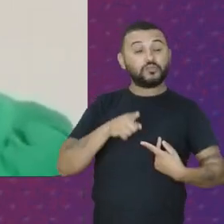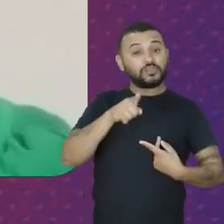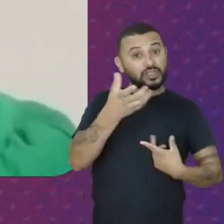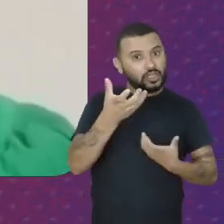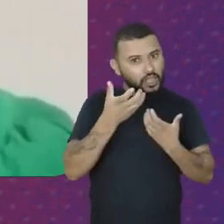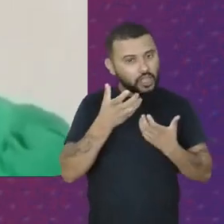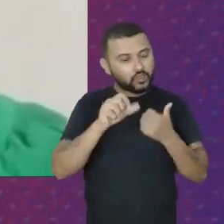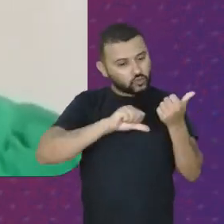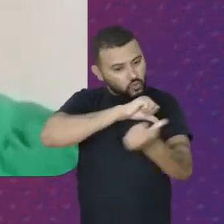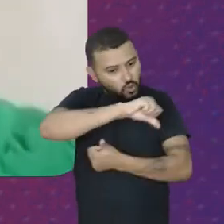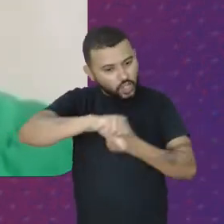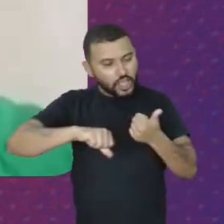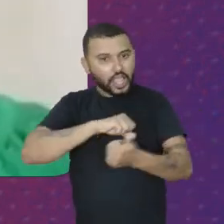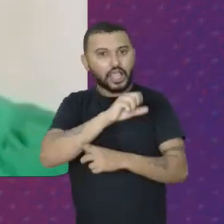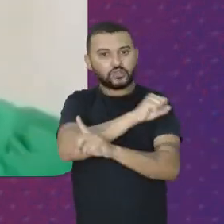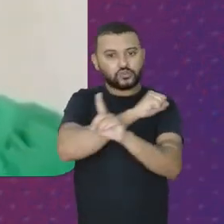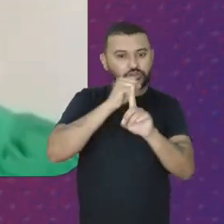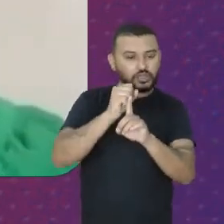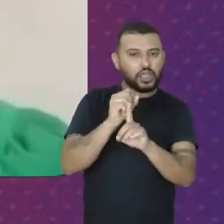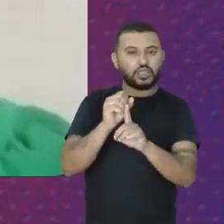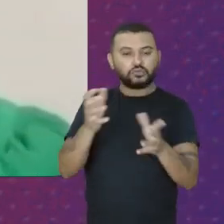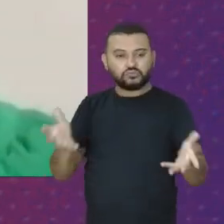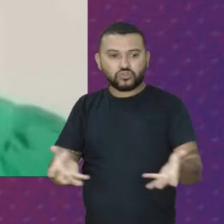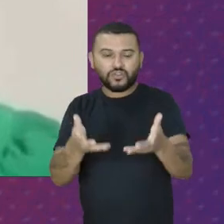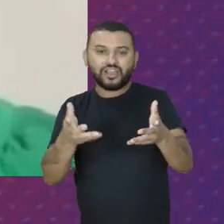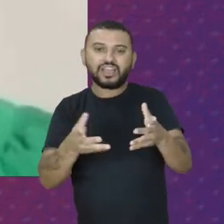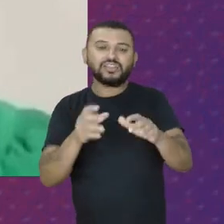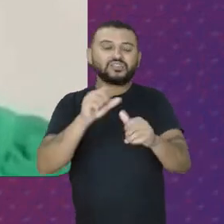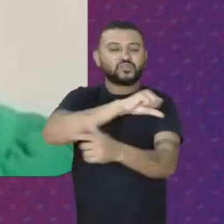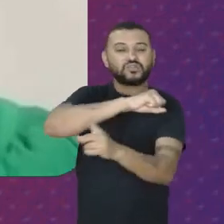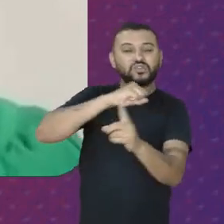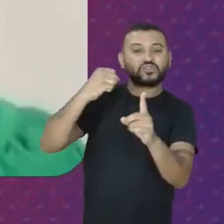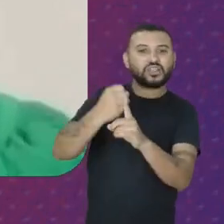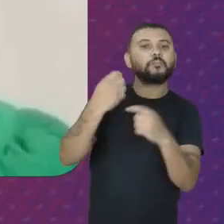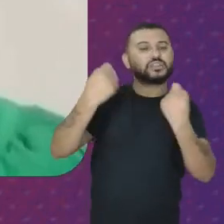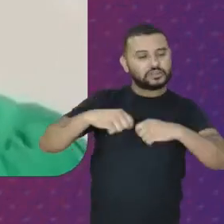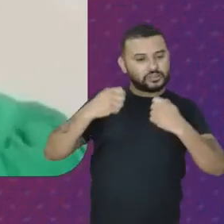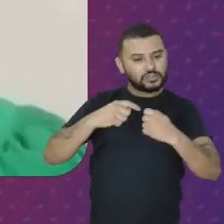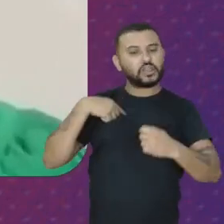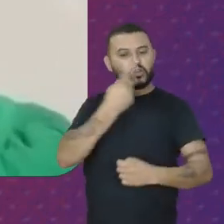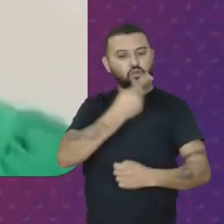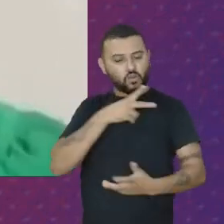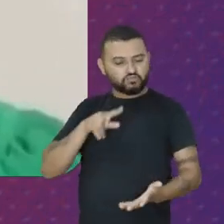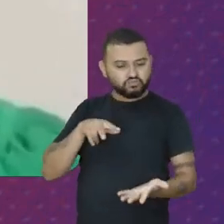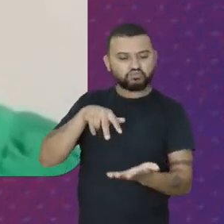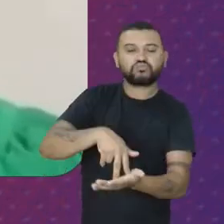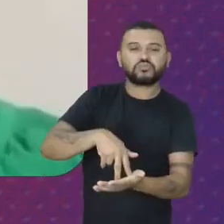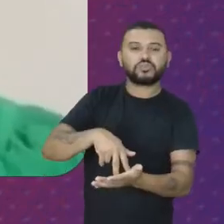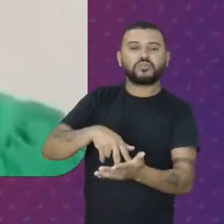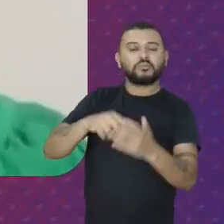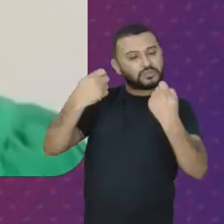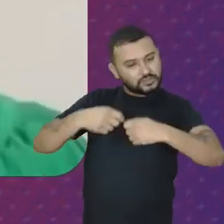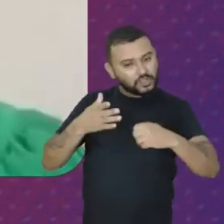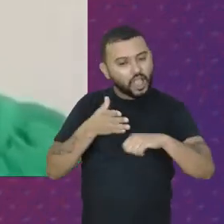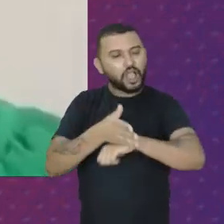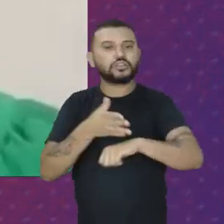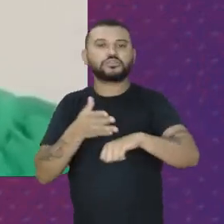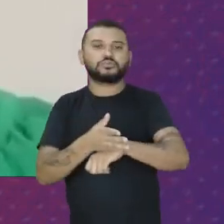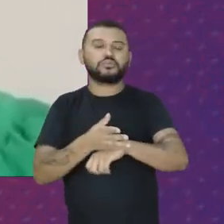nós mudarmos a sociedade. Ela não vai mudar sem a nossa presença e